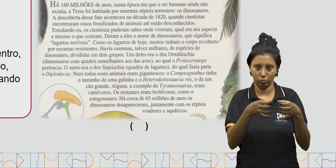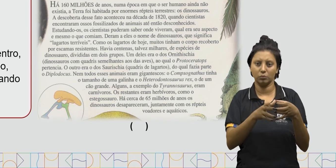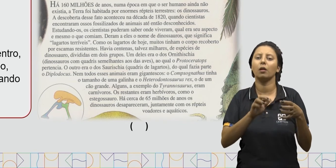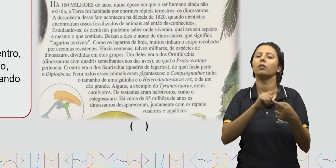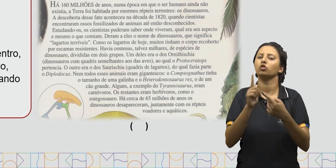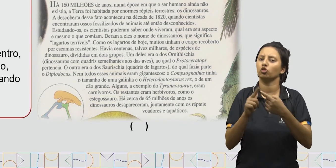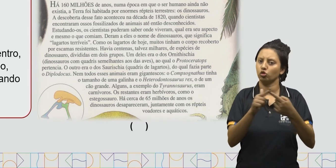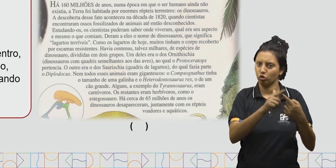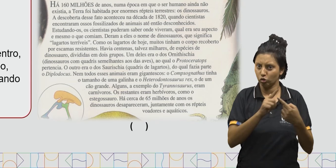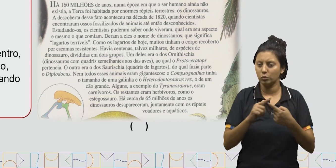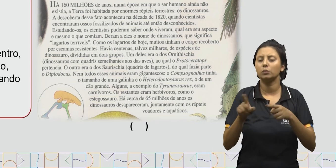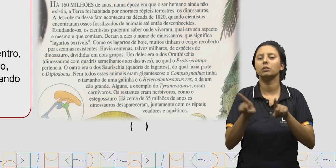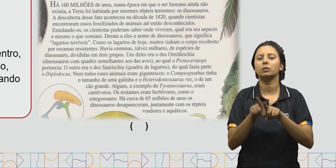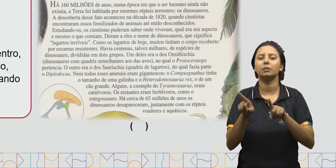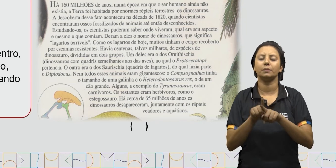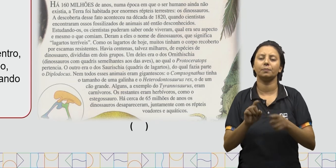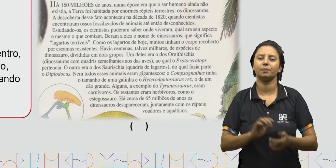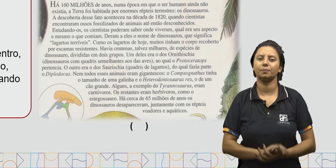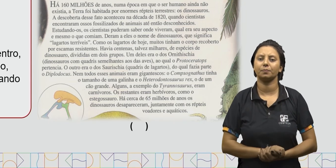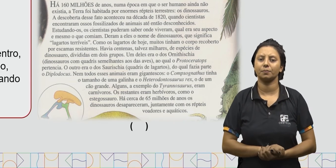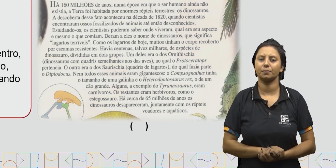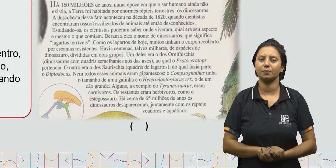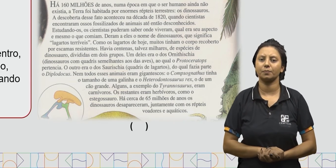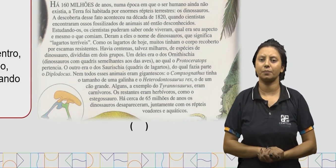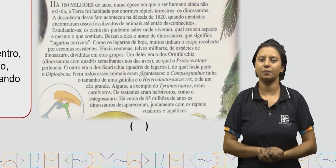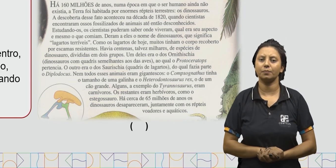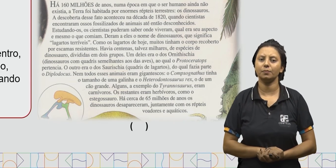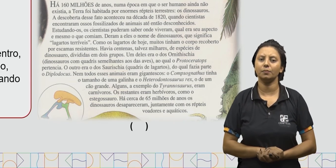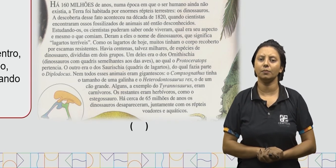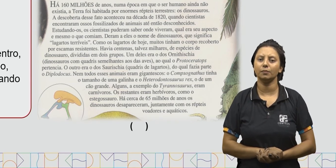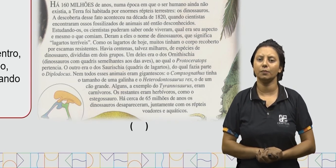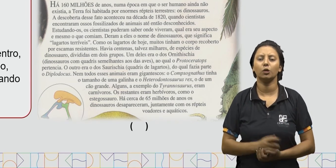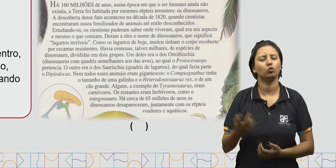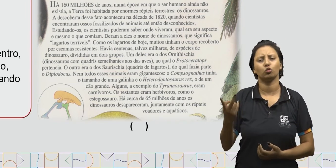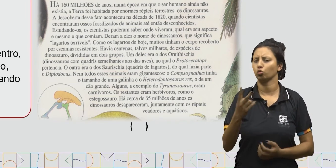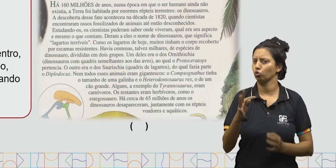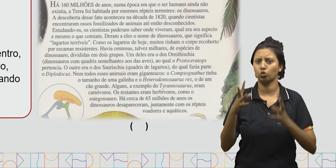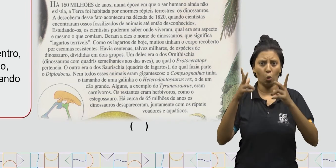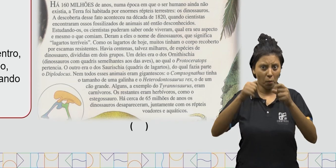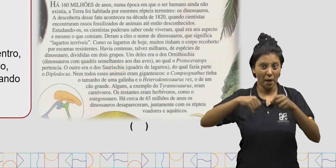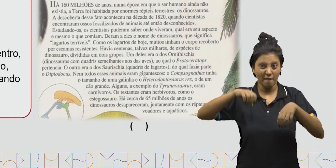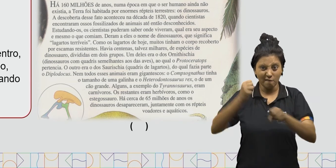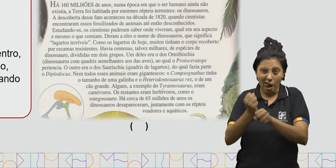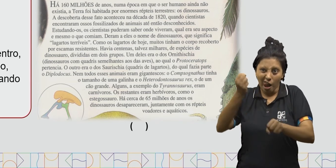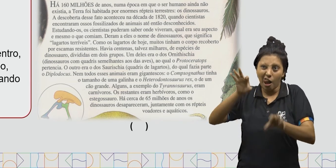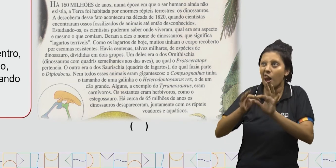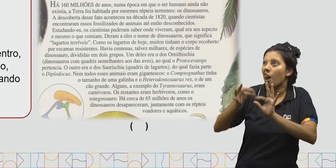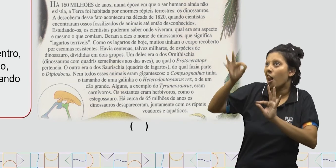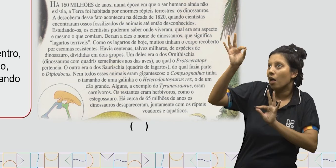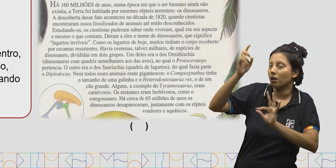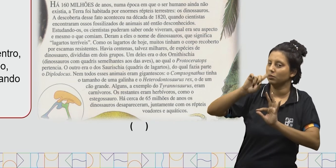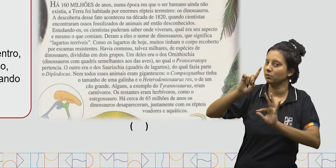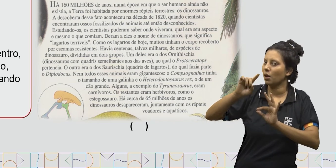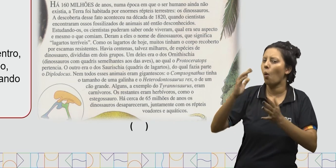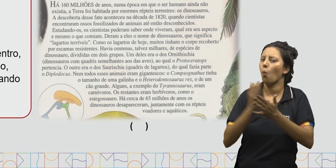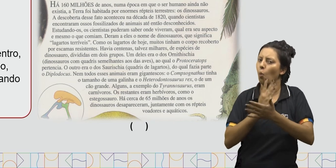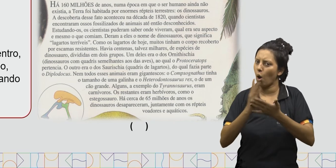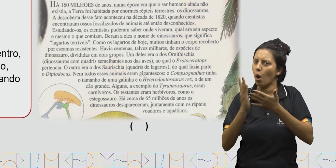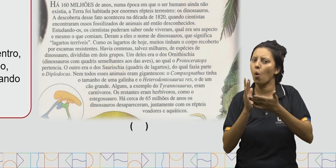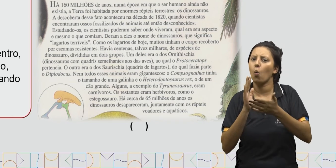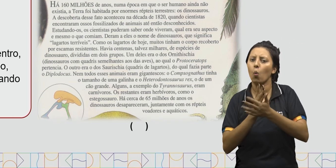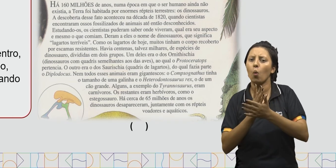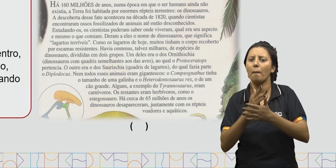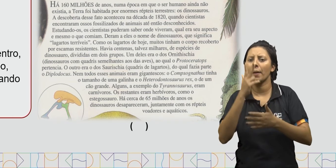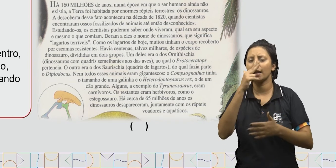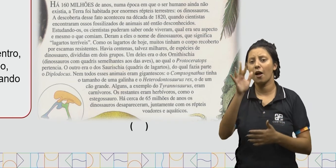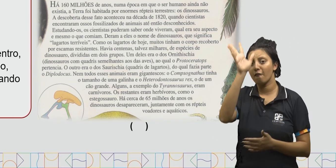o Diplodocus. Nem todos esses animais eram gigantescos. O Compsognathus tinha o